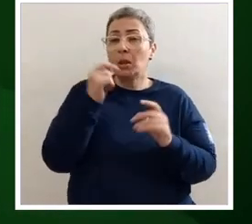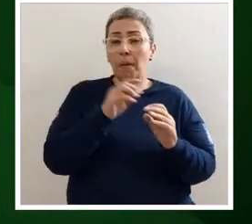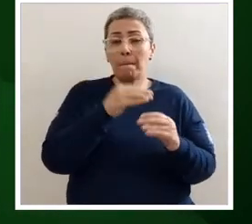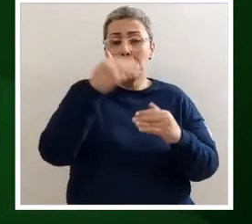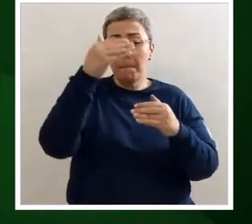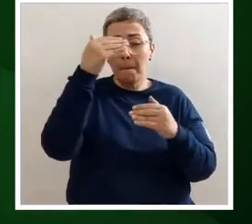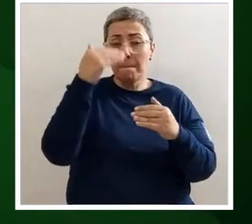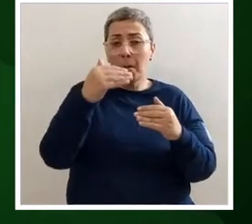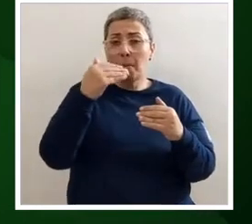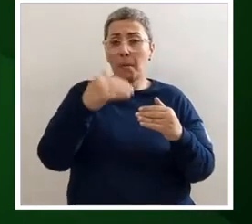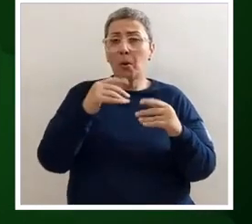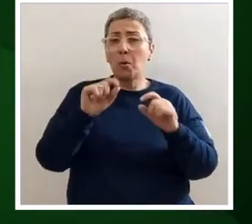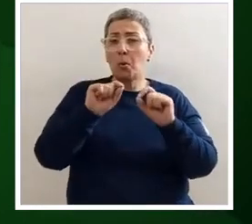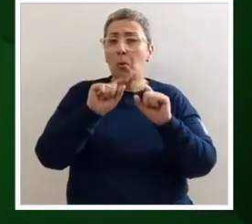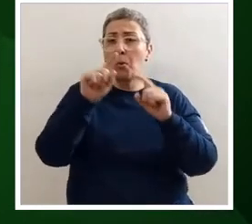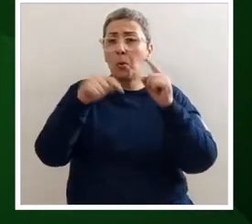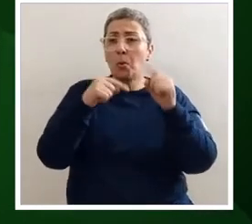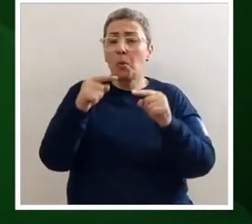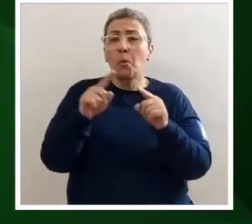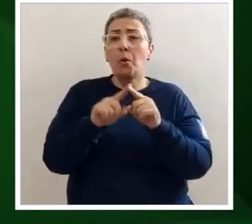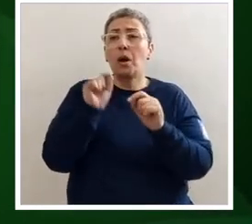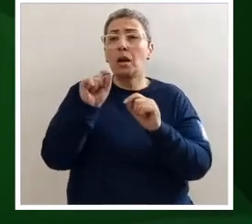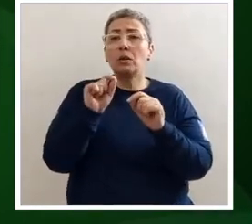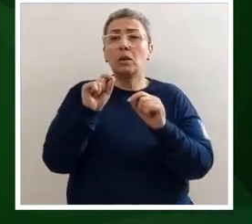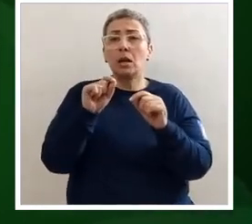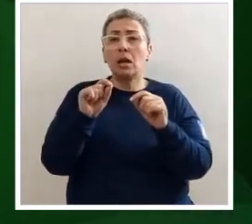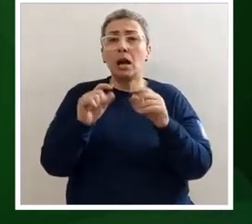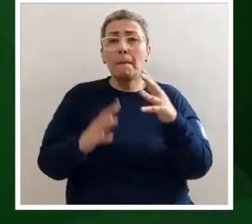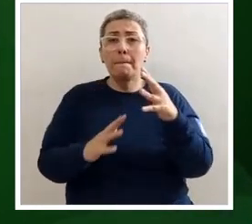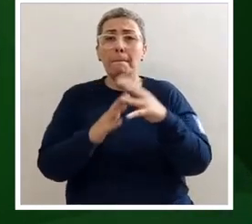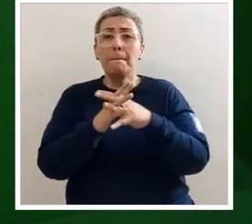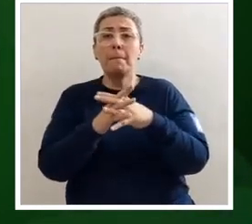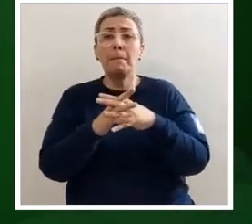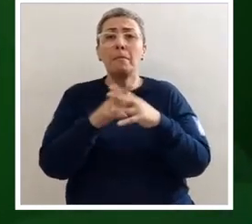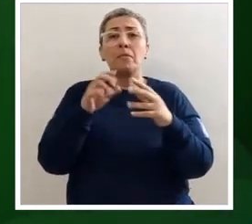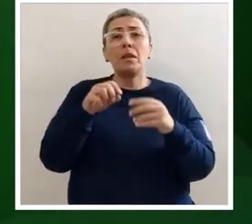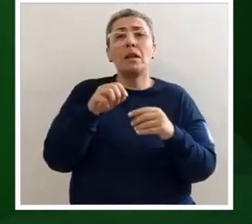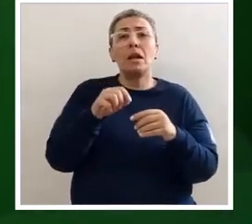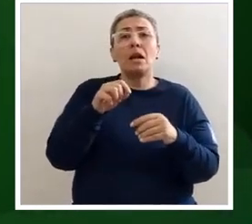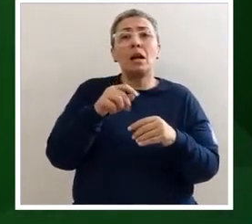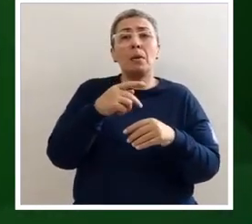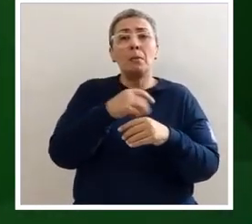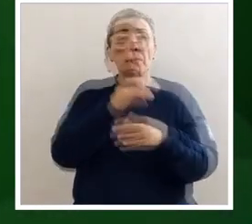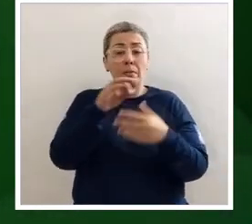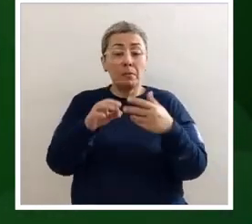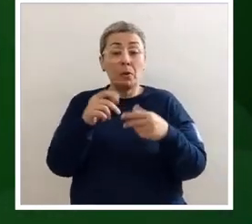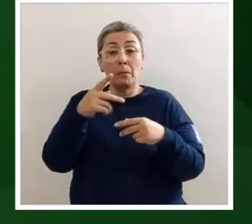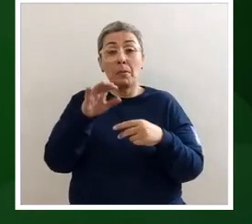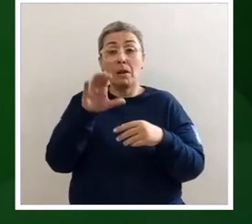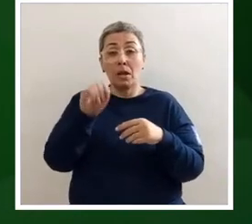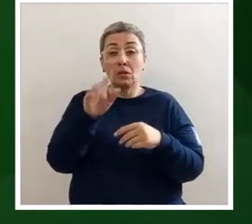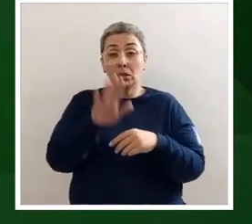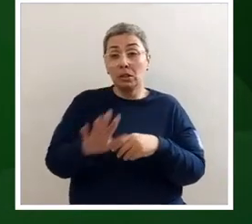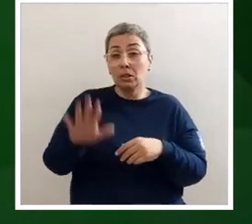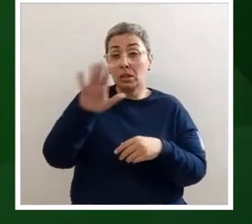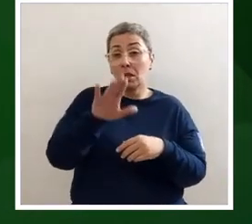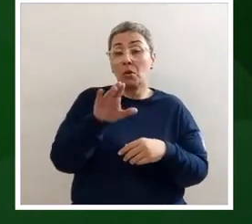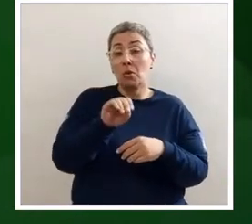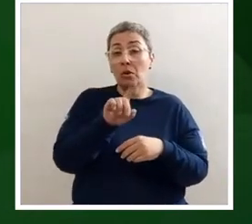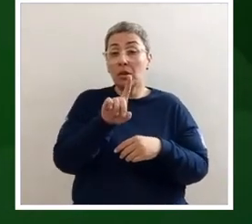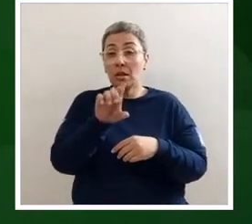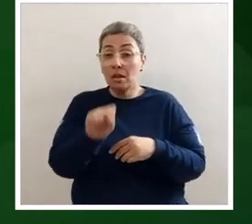passar sobre o as metas do Plano Nacional de Educação e estadual a ods